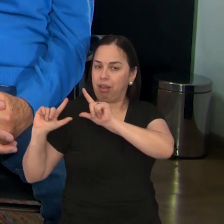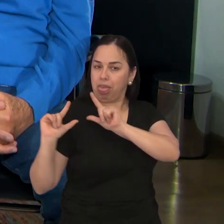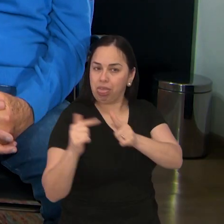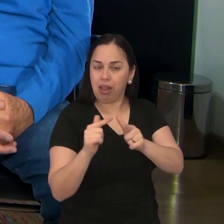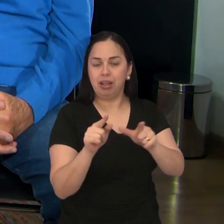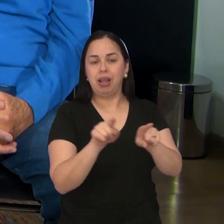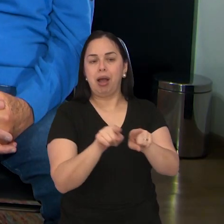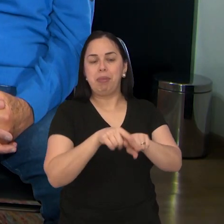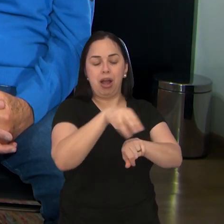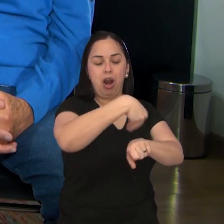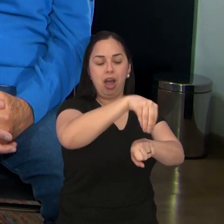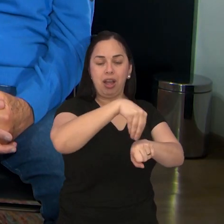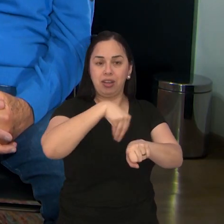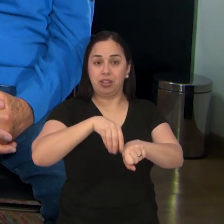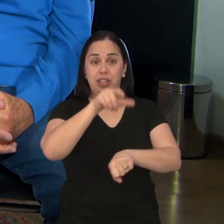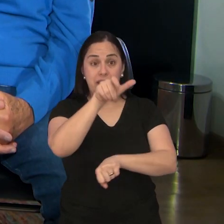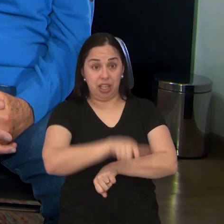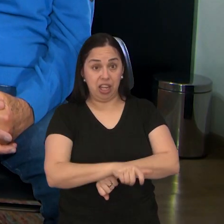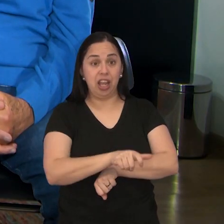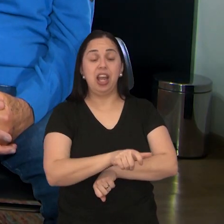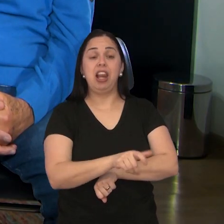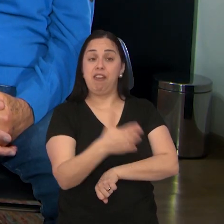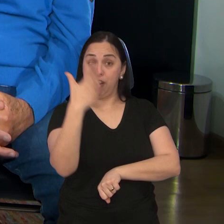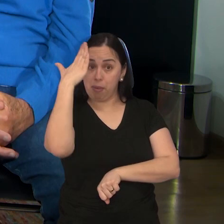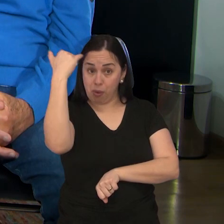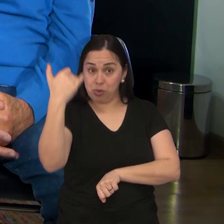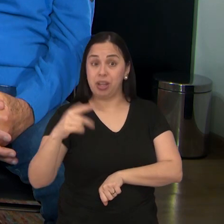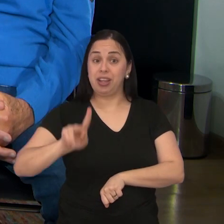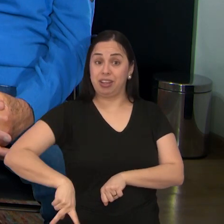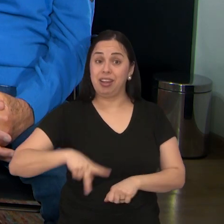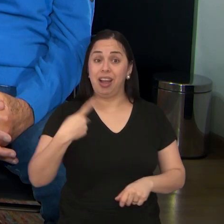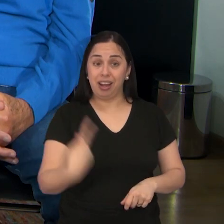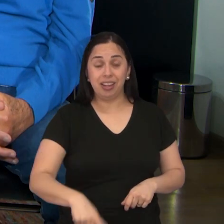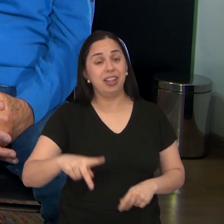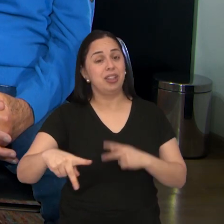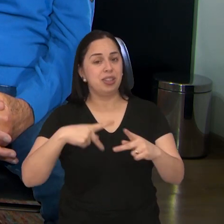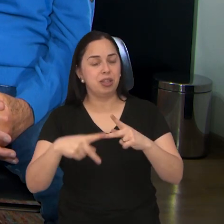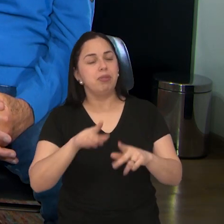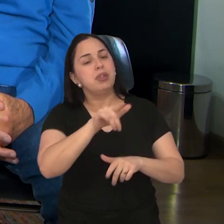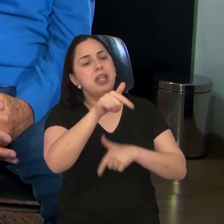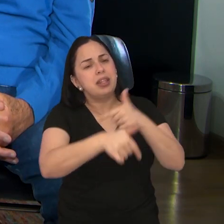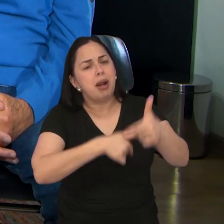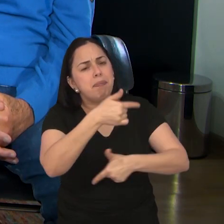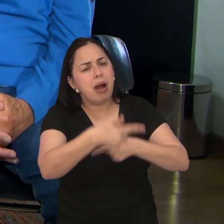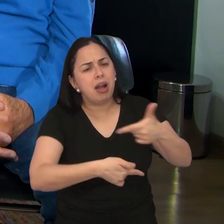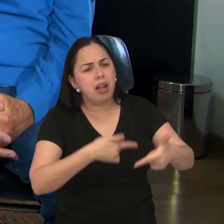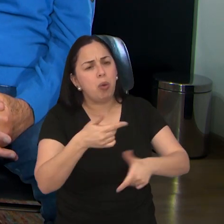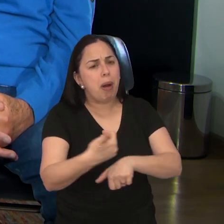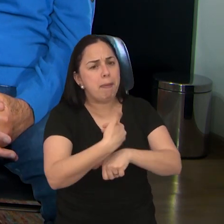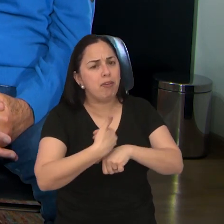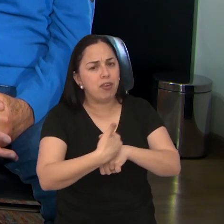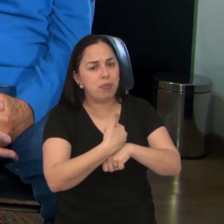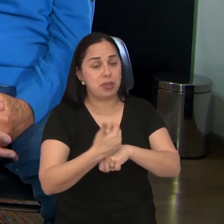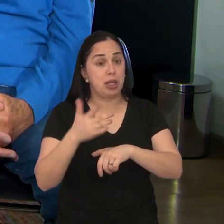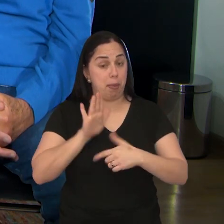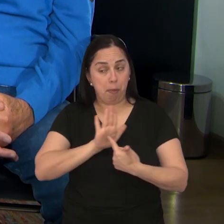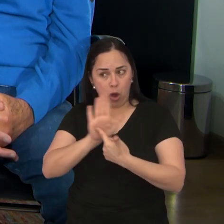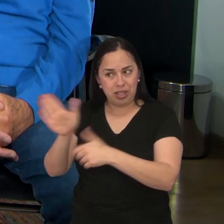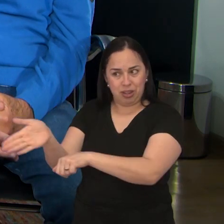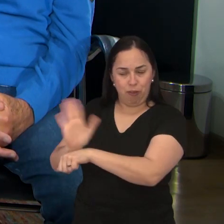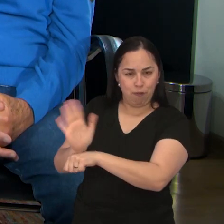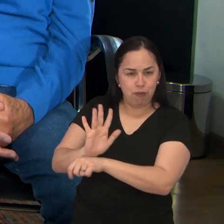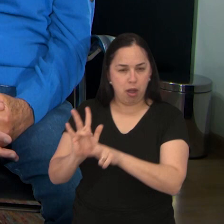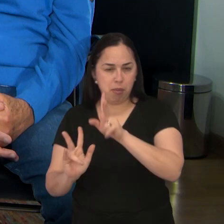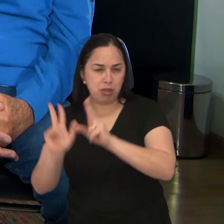aí, ó, o Wagner, ele é arqueólogo conceituado aqui na cidade. O Wagner, você trabalha com uma profissão que é mostrada em